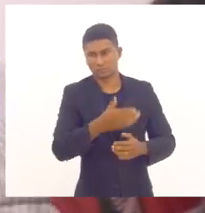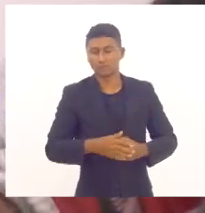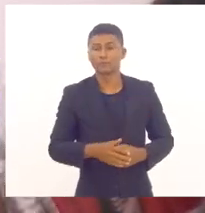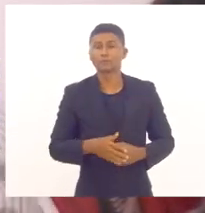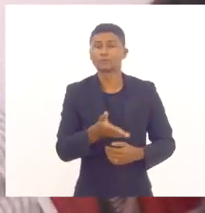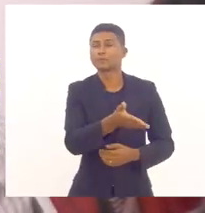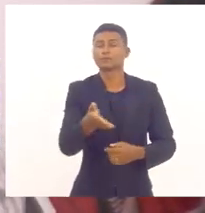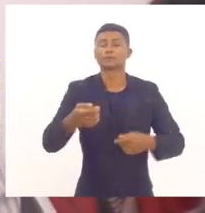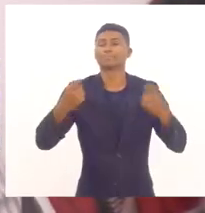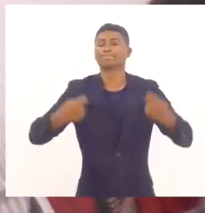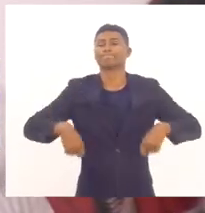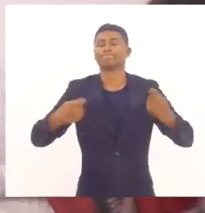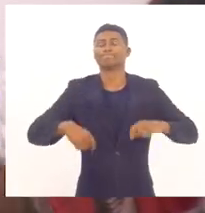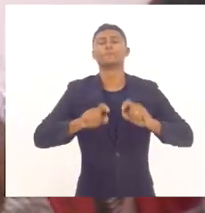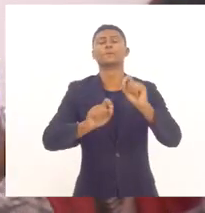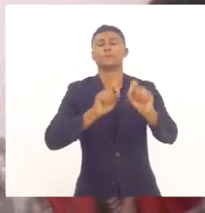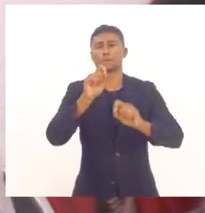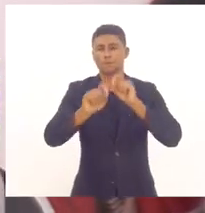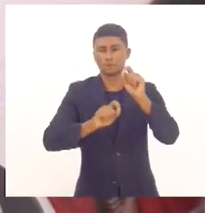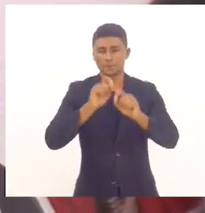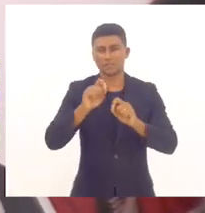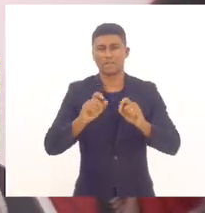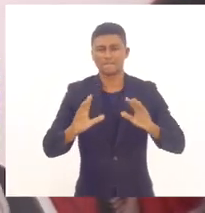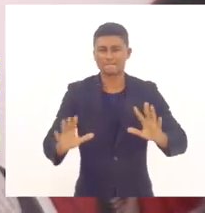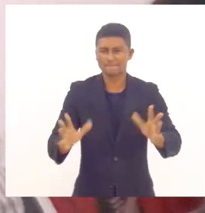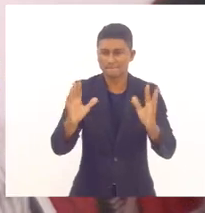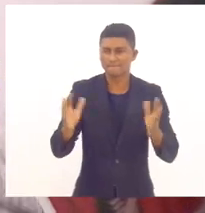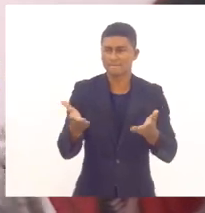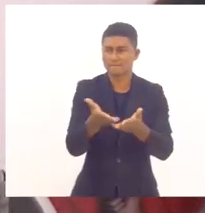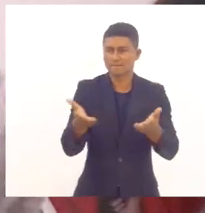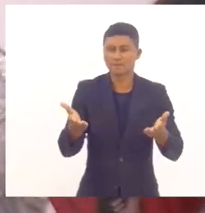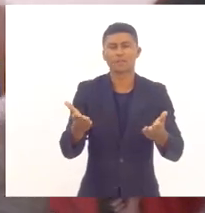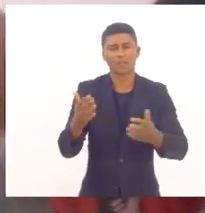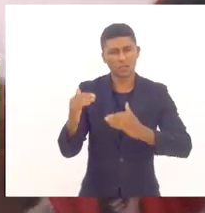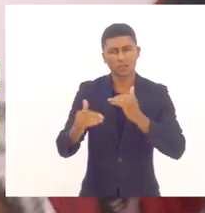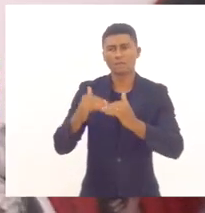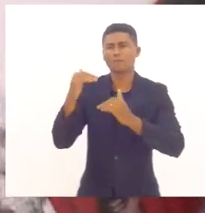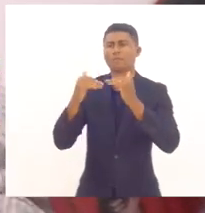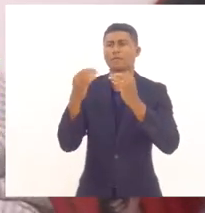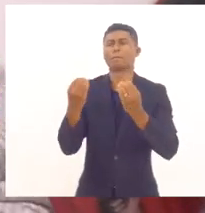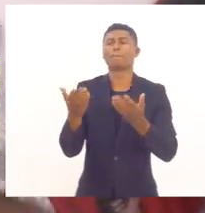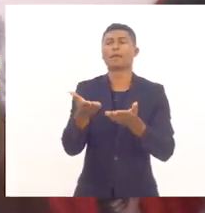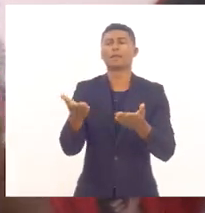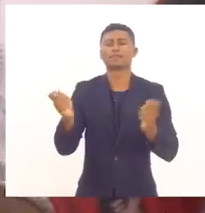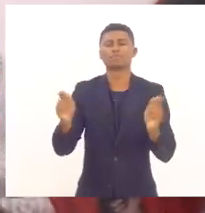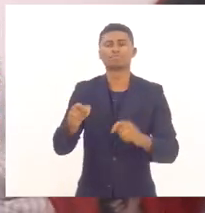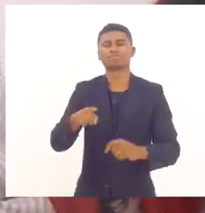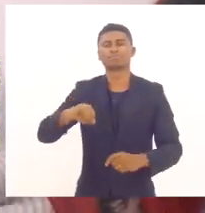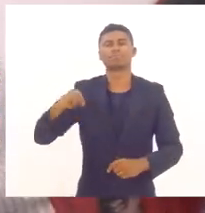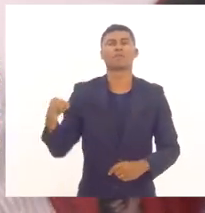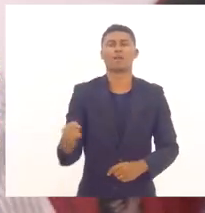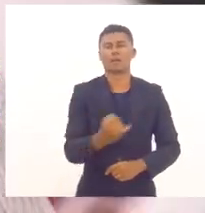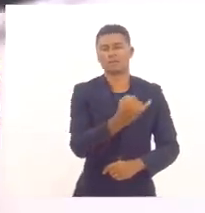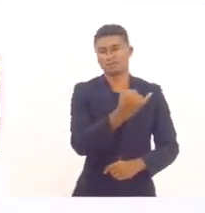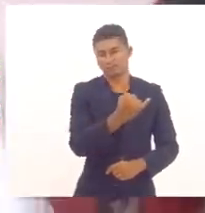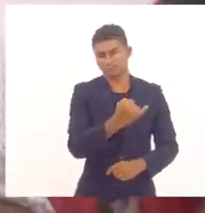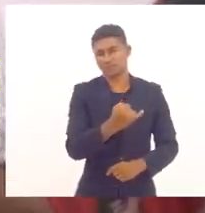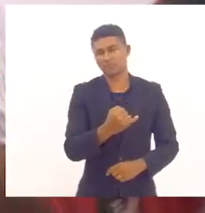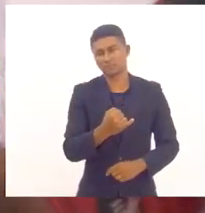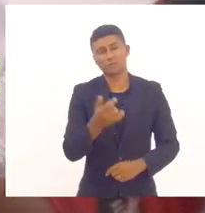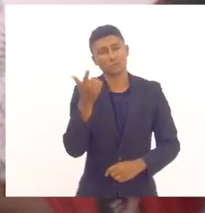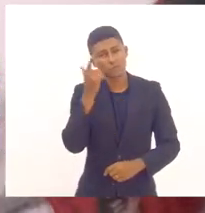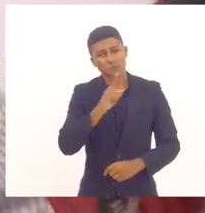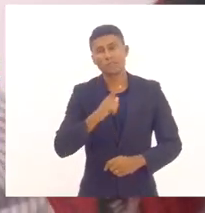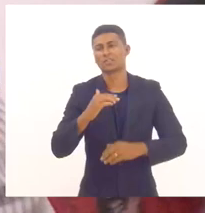de estímulos para o seu desenvolvimento, para que haja uma oportunidade dessas crianças poderem se